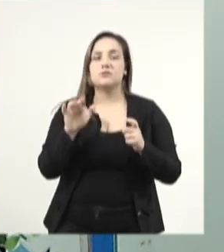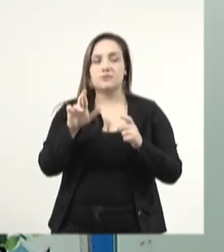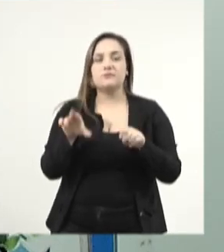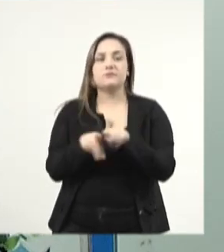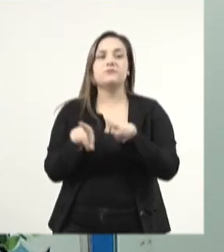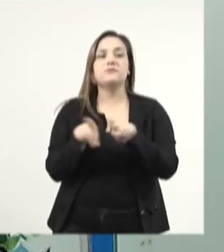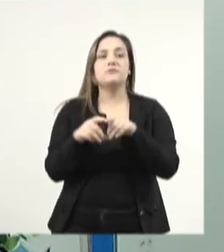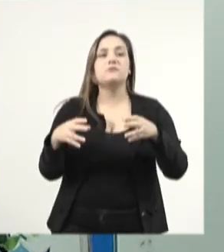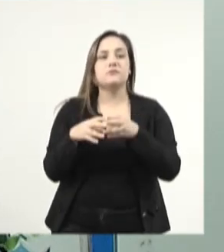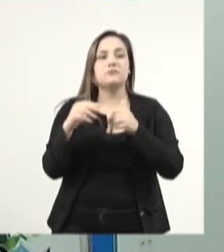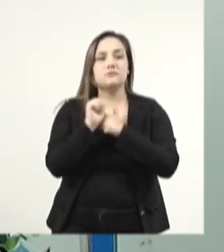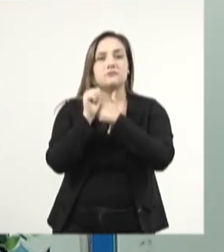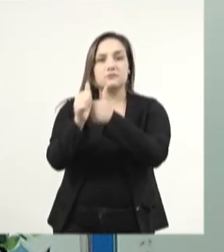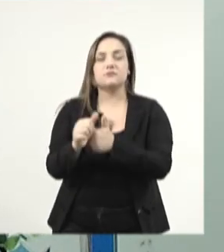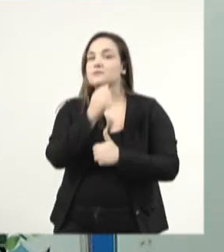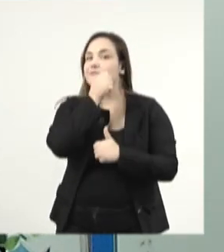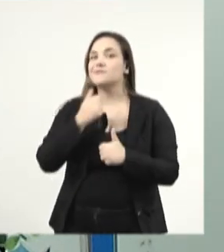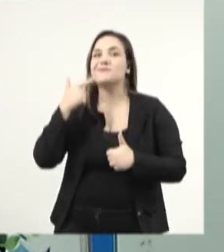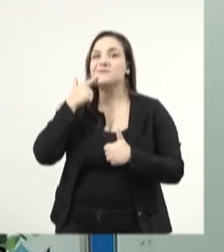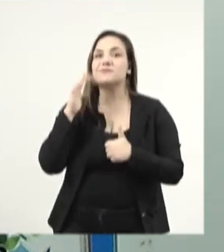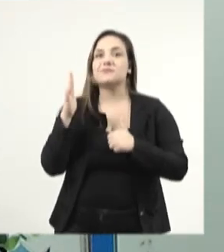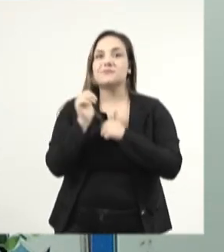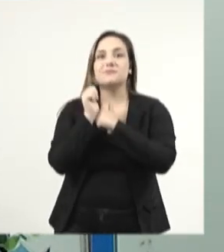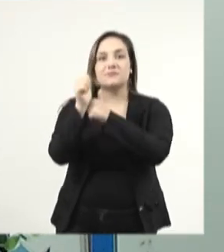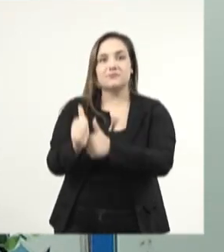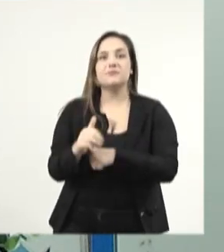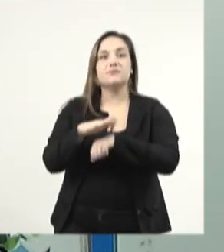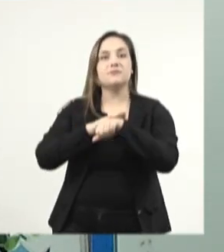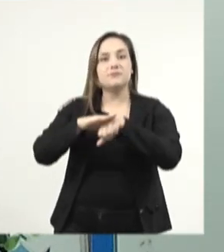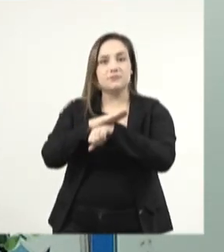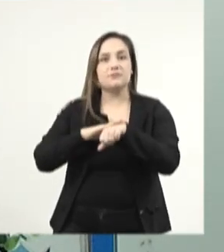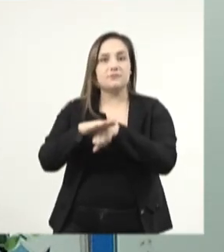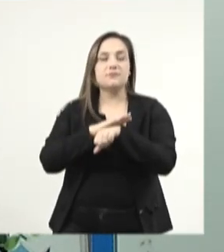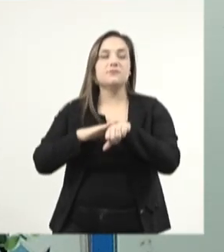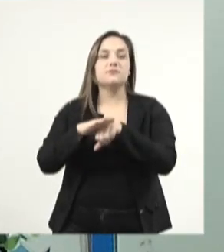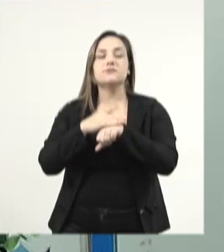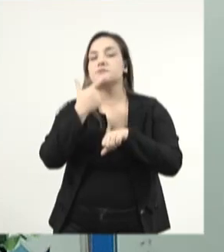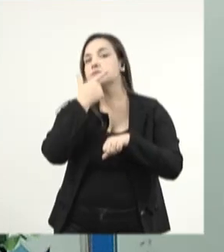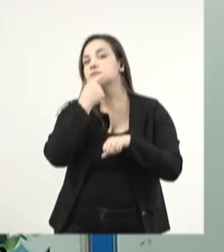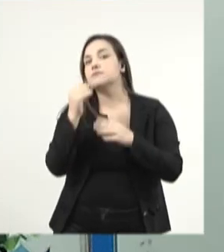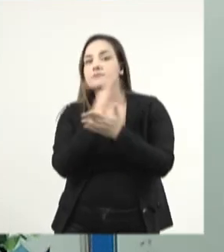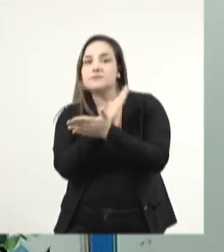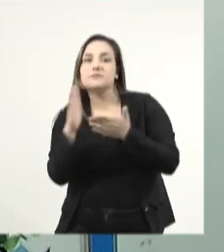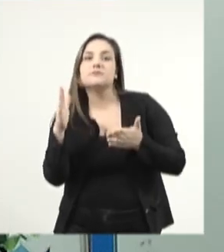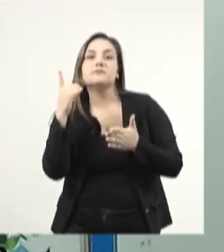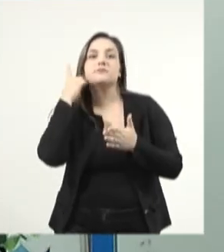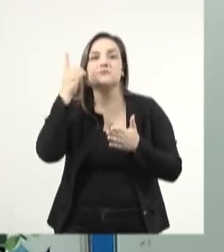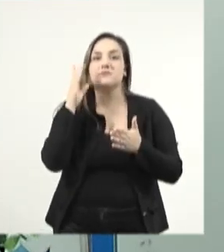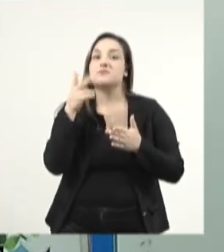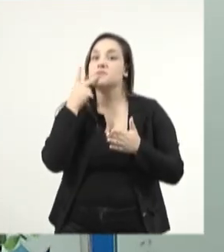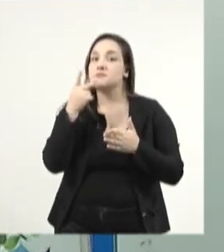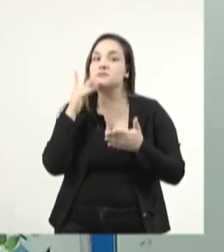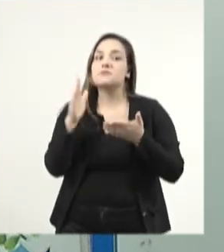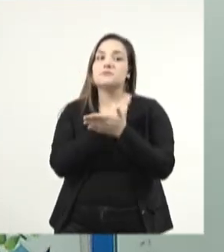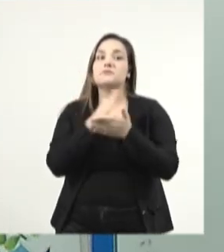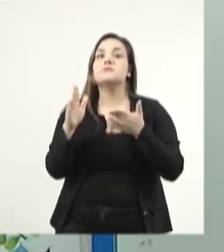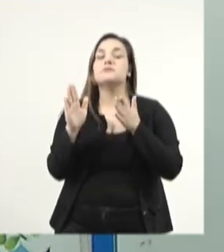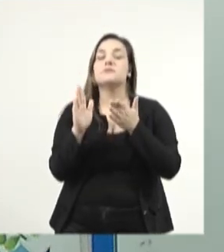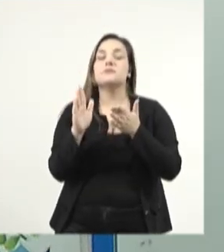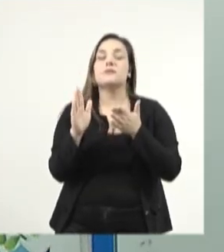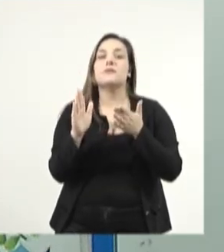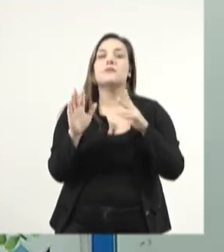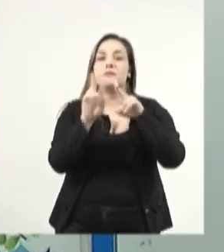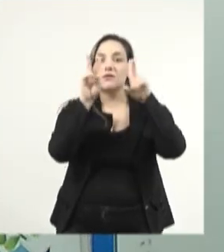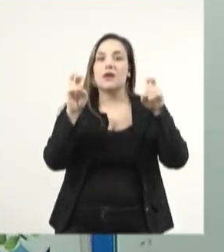e nossa equipe acompanhou, Ana Paula Gimenez esteve por lá, conversou com alguns deputados que relataram matérias na CCJR. A